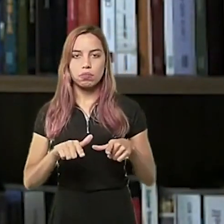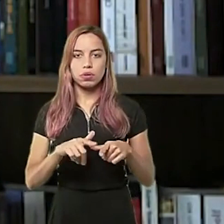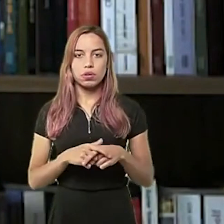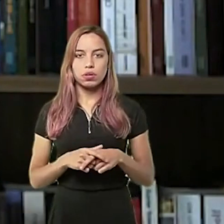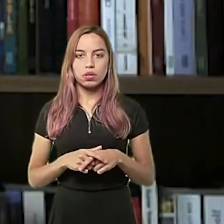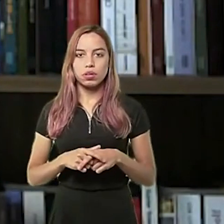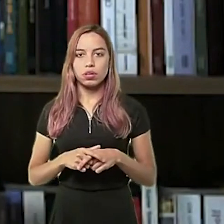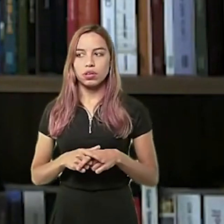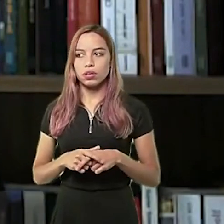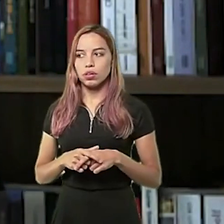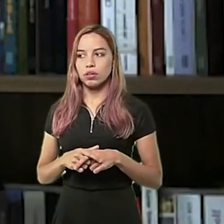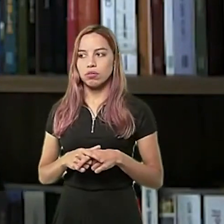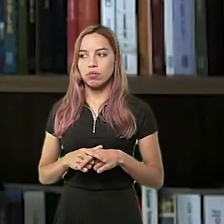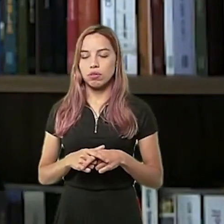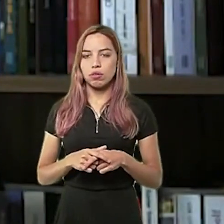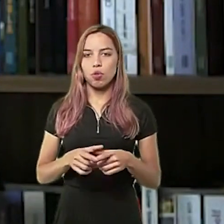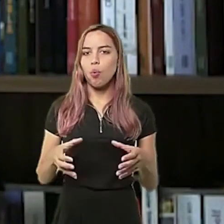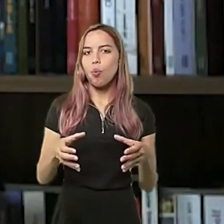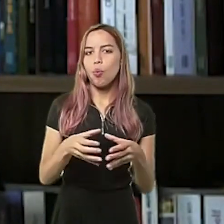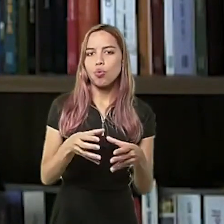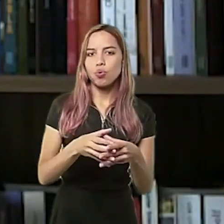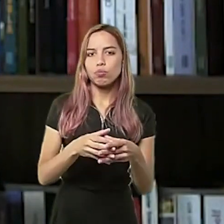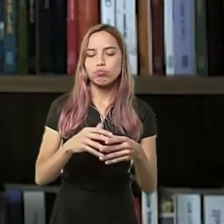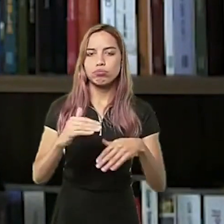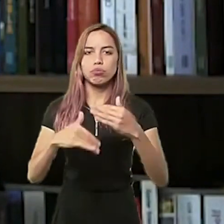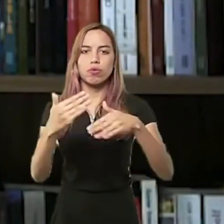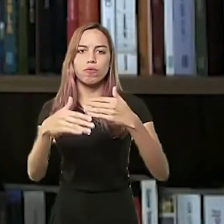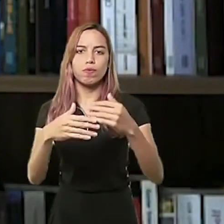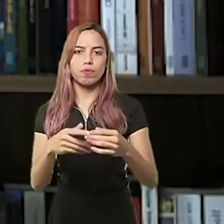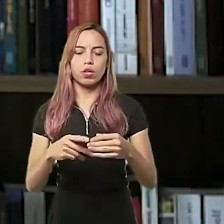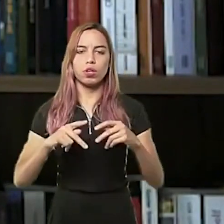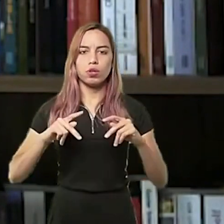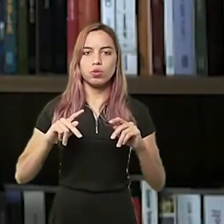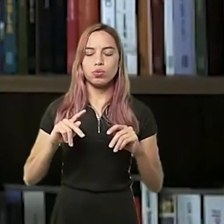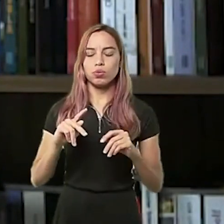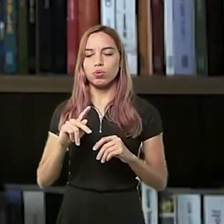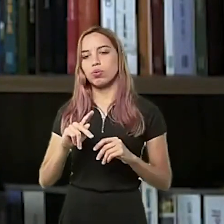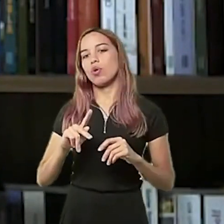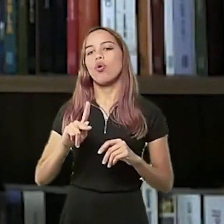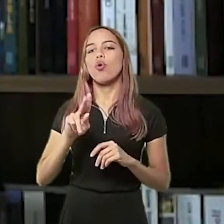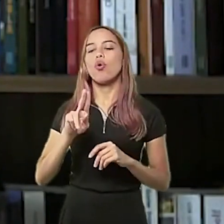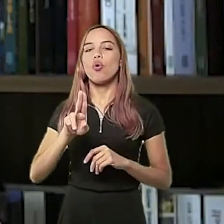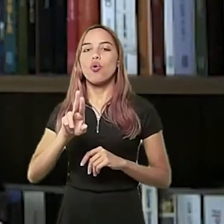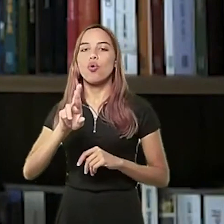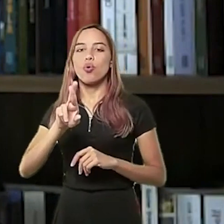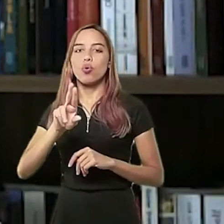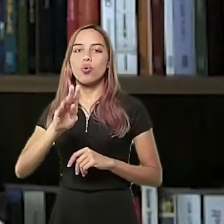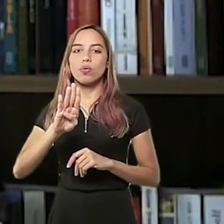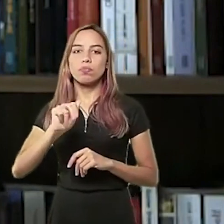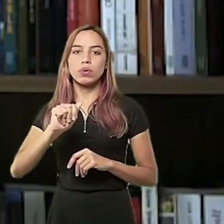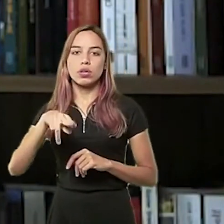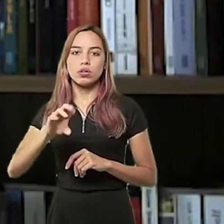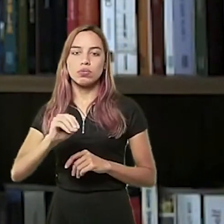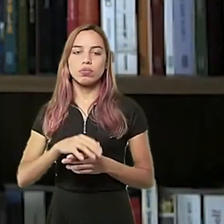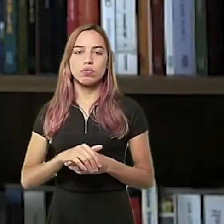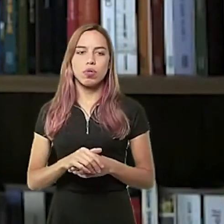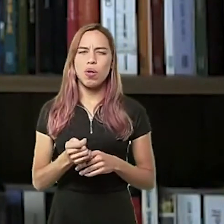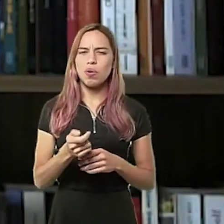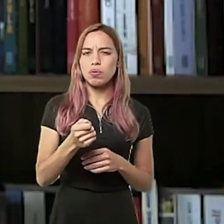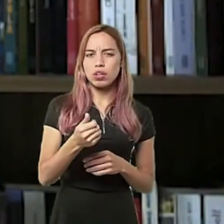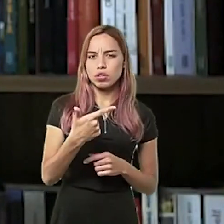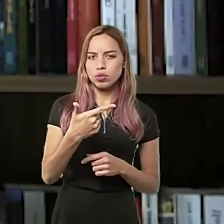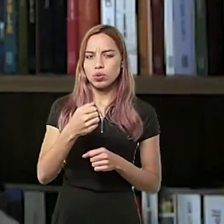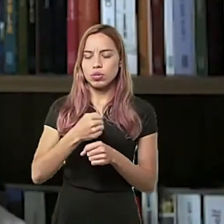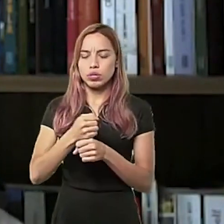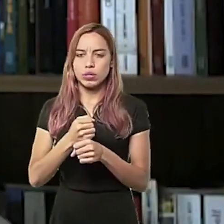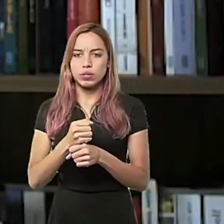na Companhia de Desenvolvimento Urbano do Estado, estagiei por quase 2 anos. E depois eu